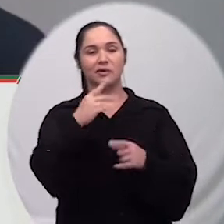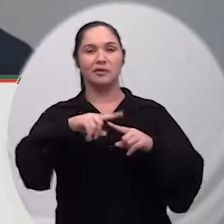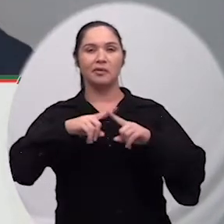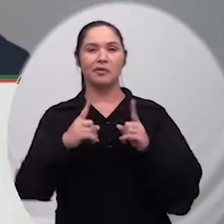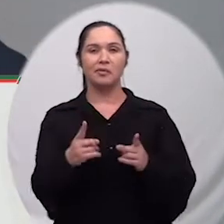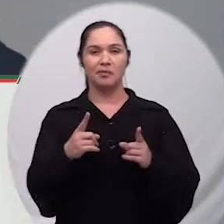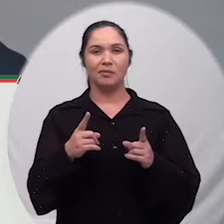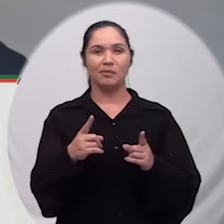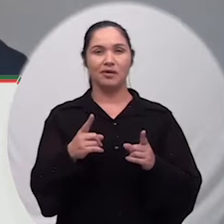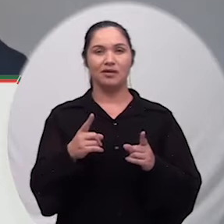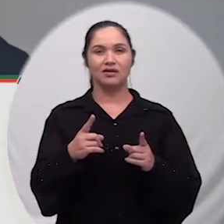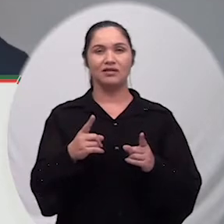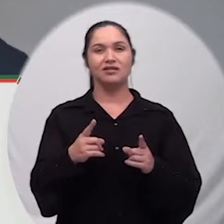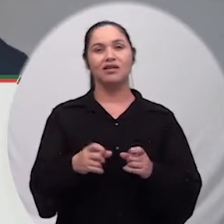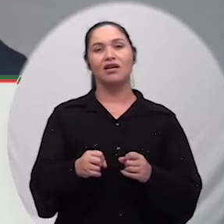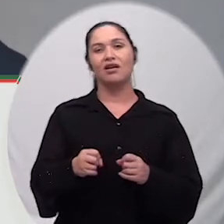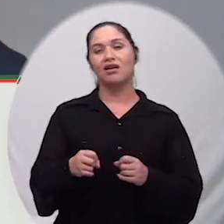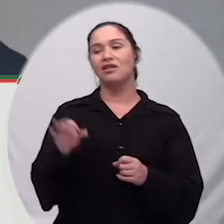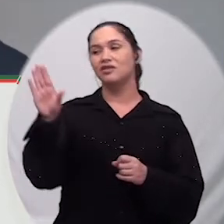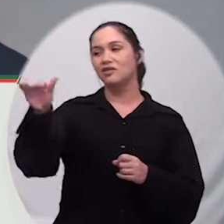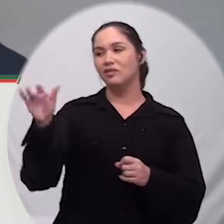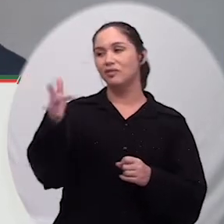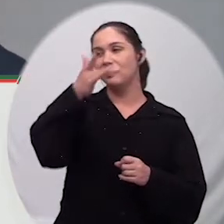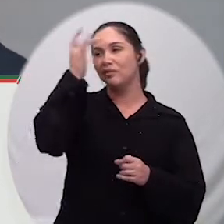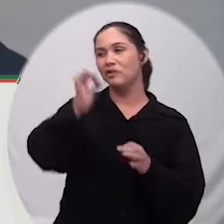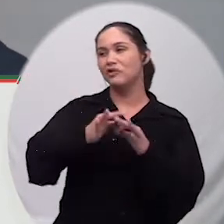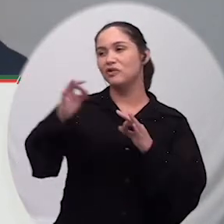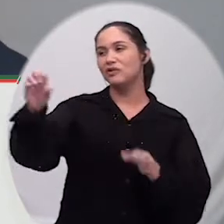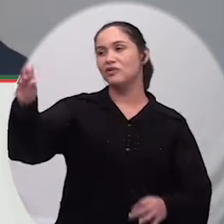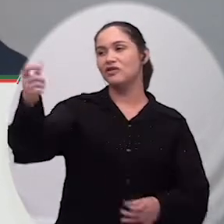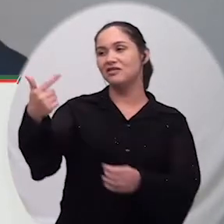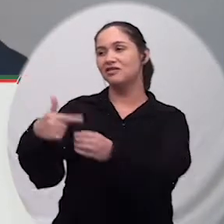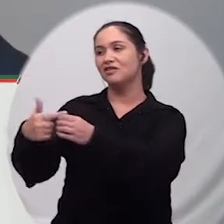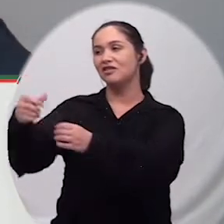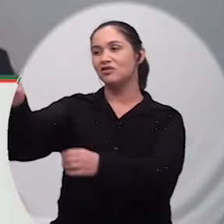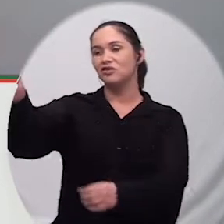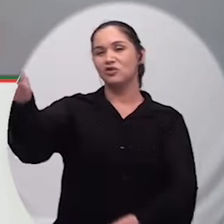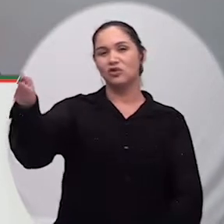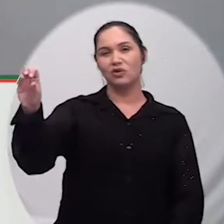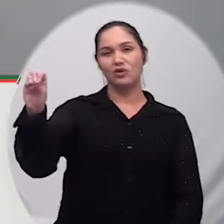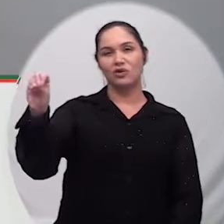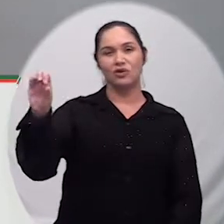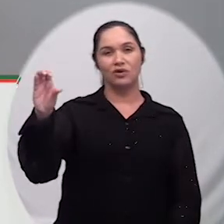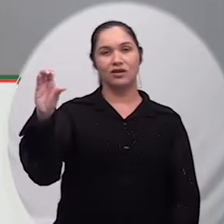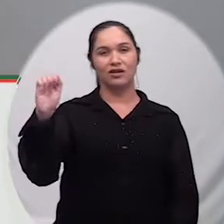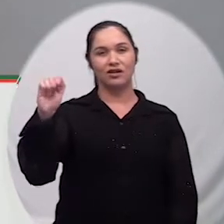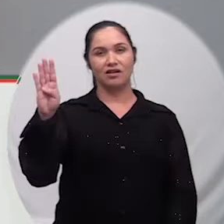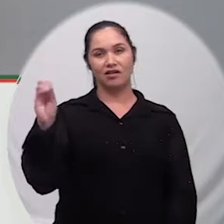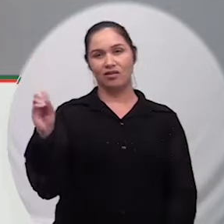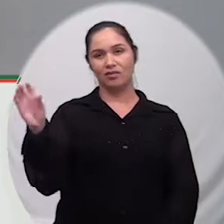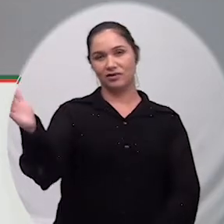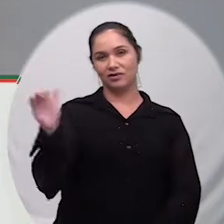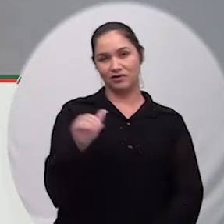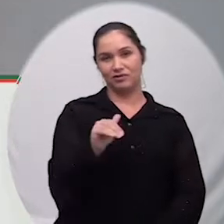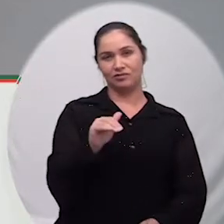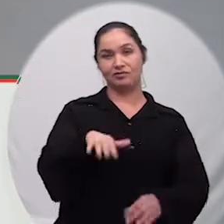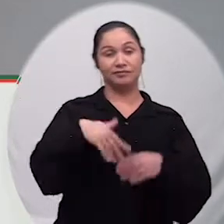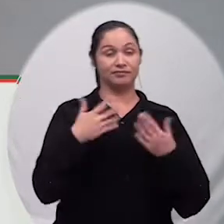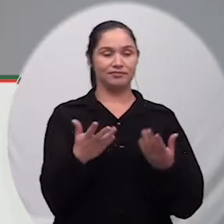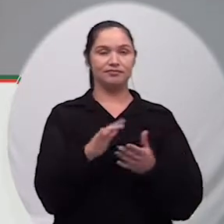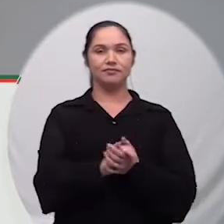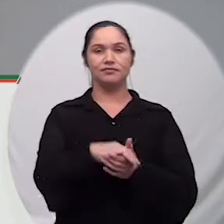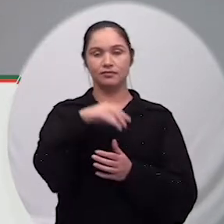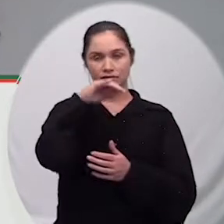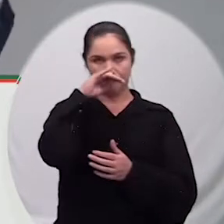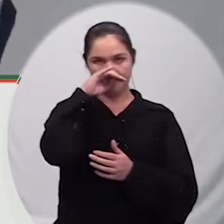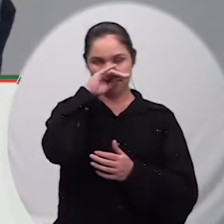lá de Sorocaba. Tomara que ela assista. Está explicado, de repente, né? Então, era um pregão, qualquer um podia participar, tudo bem? Ela